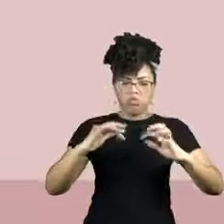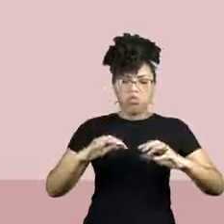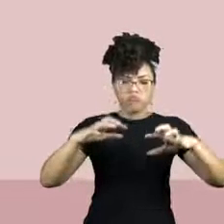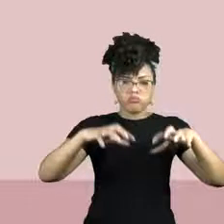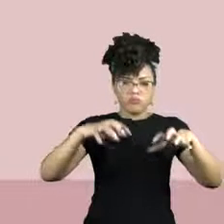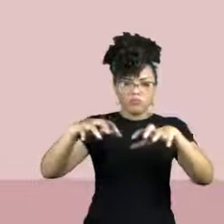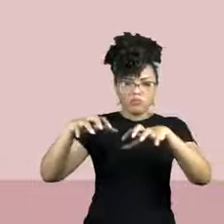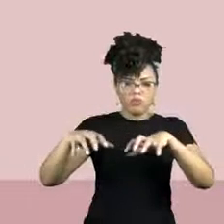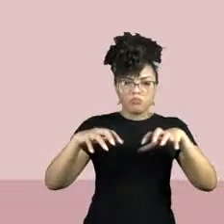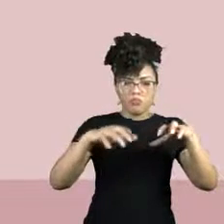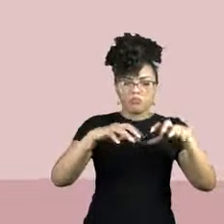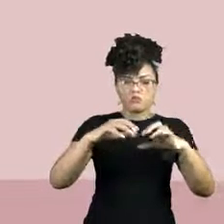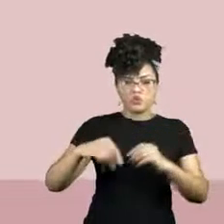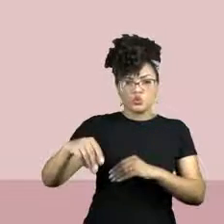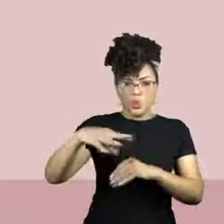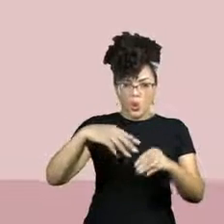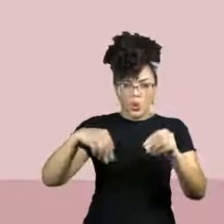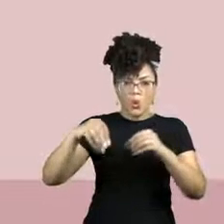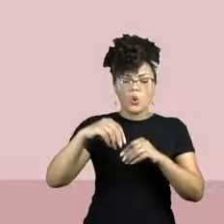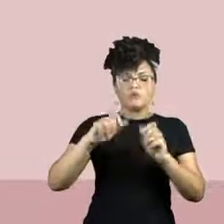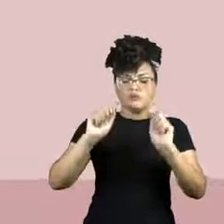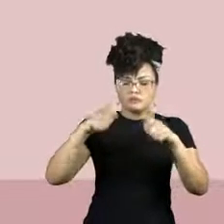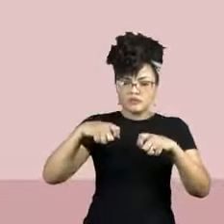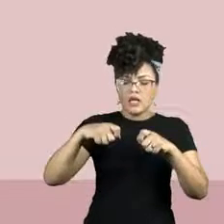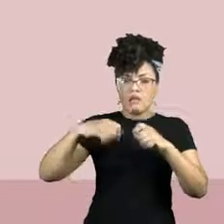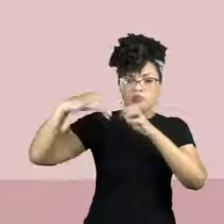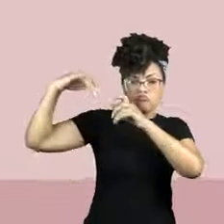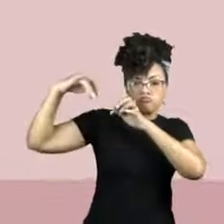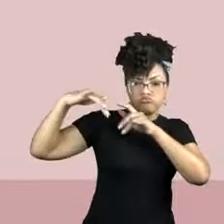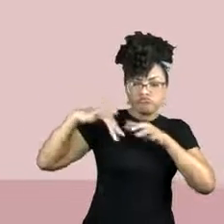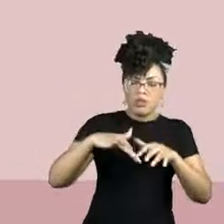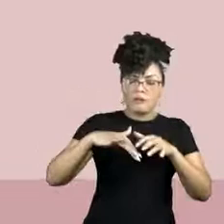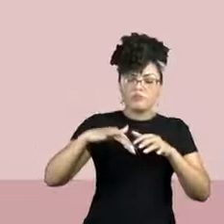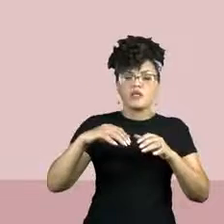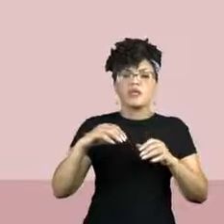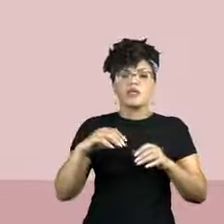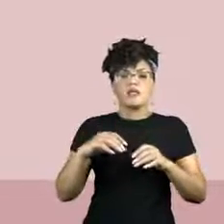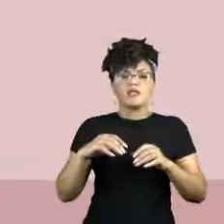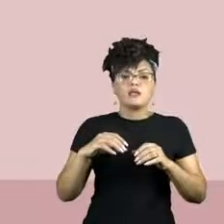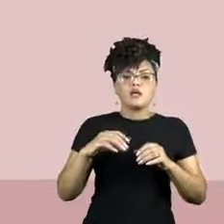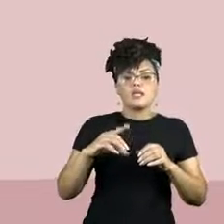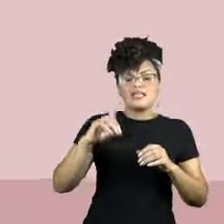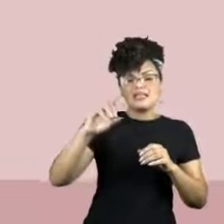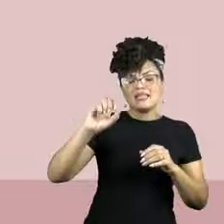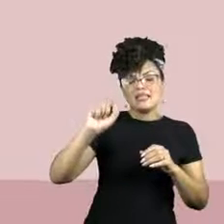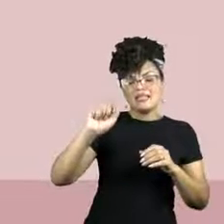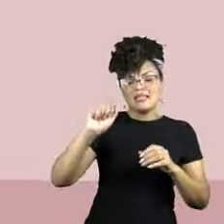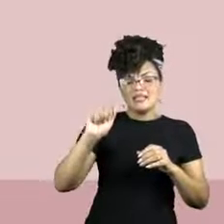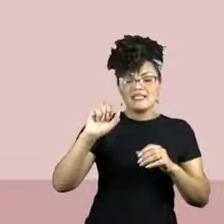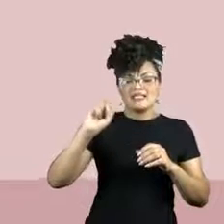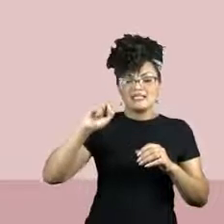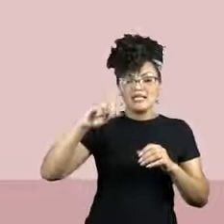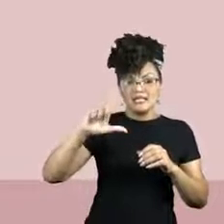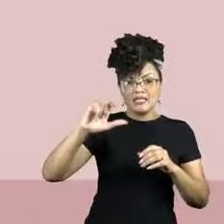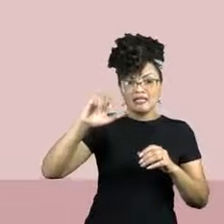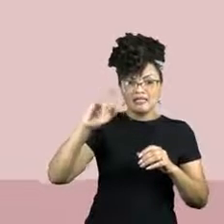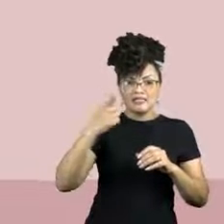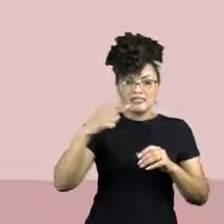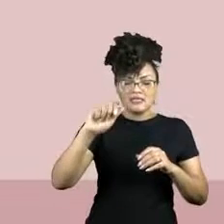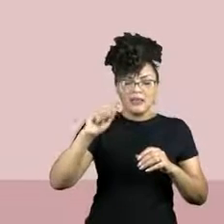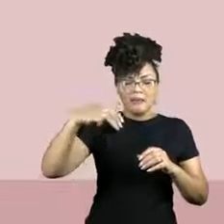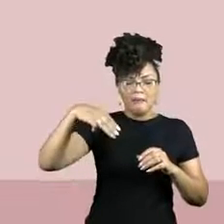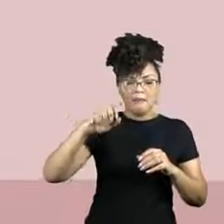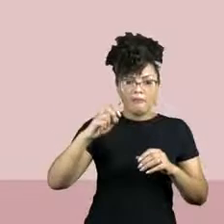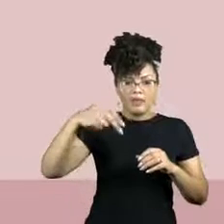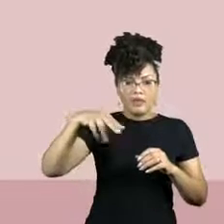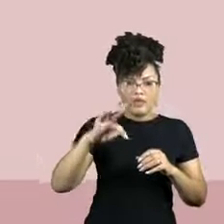vezes ocasiona, a tendência ao deslizamento. Né? O deslizamento é um movimento. Se eu acabo alterando o volume dele por ocasião de ser um solo